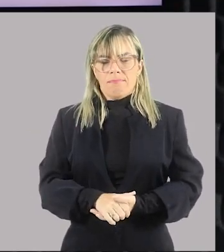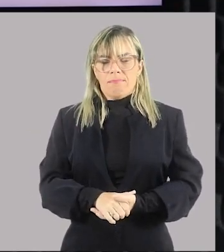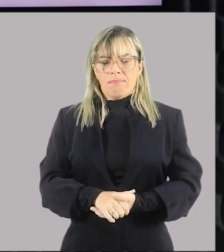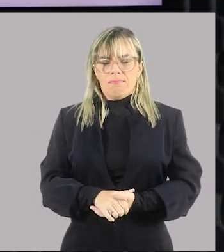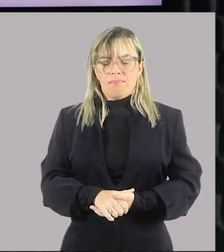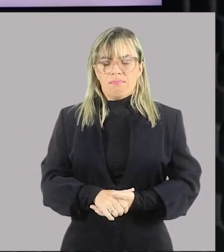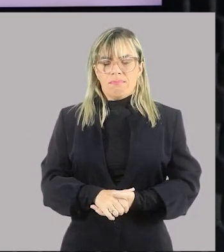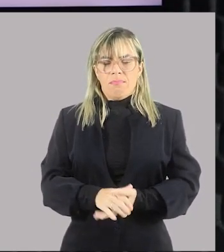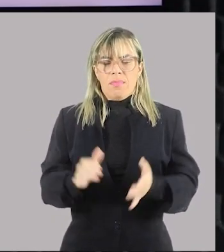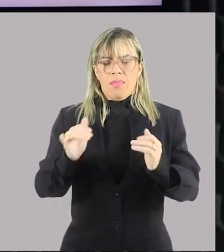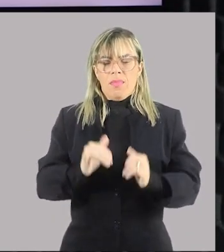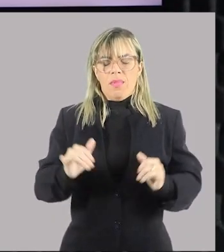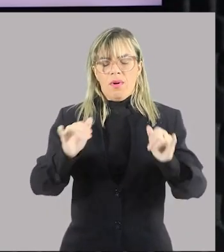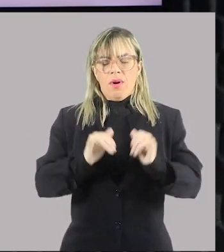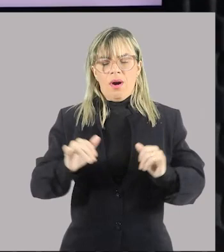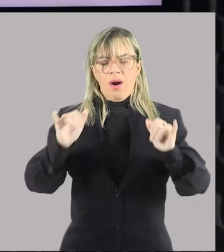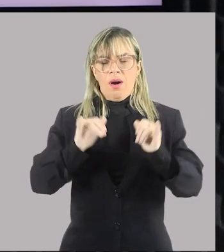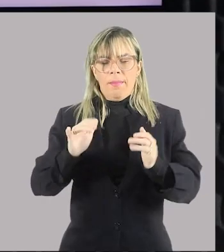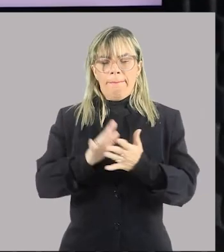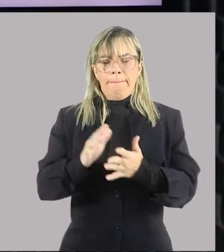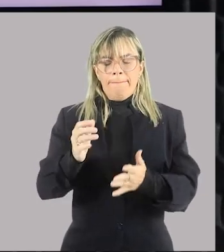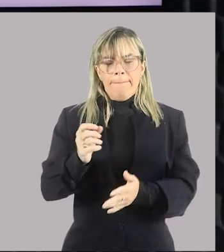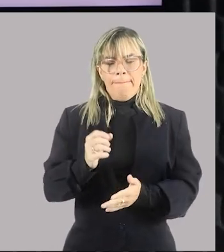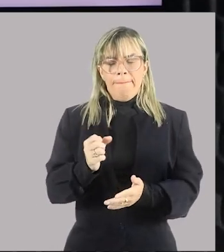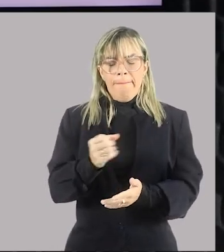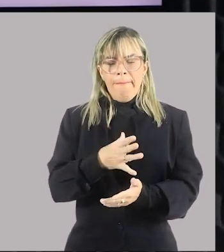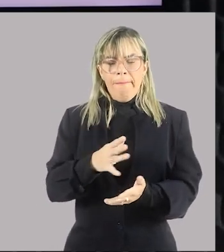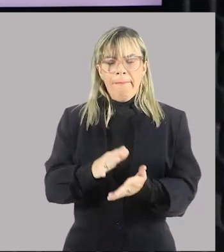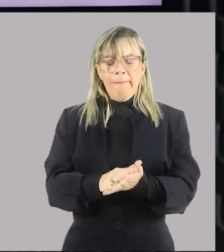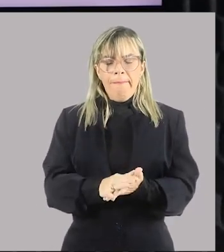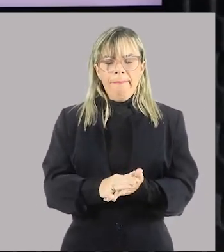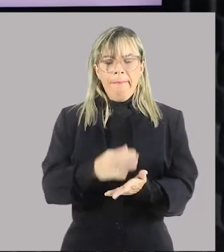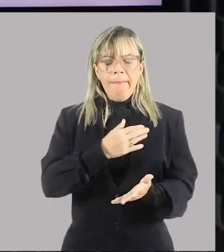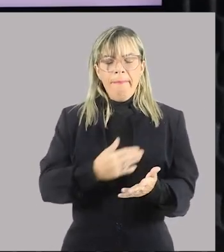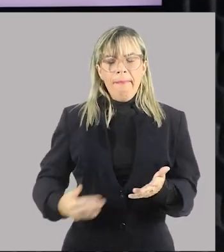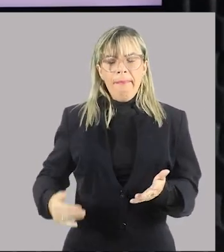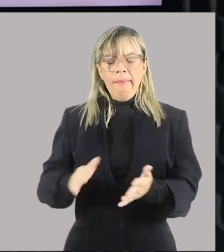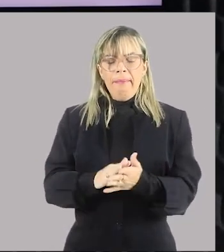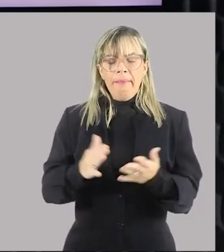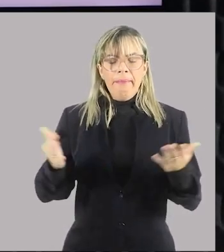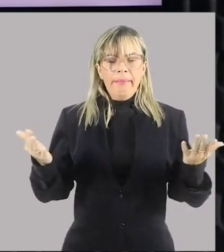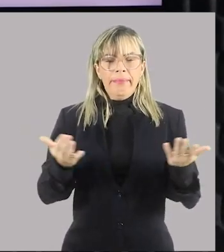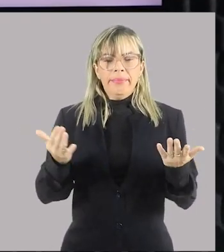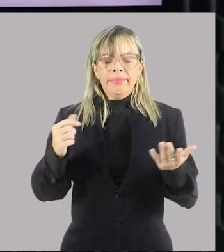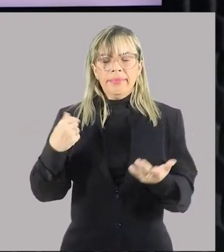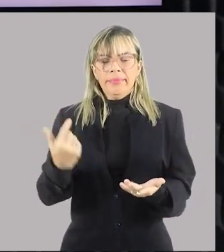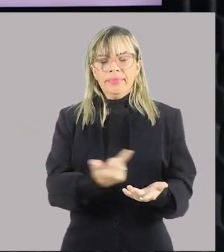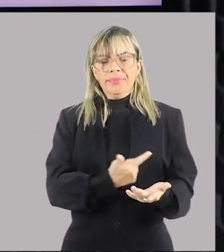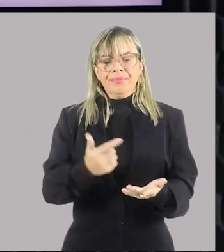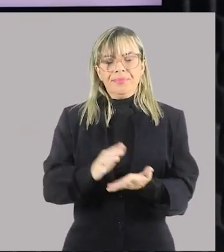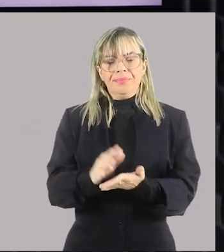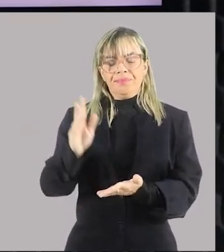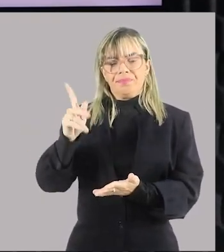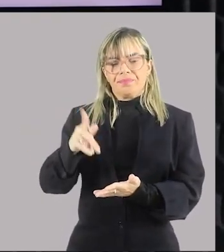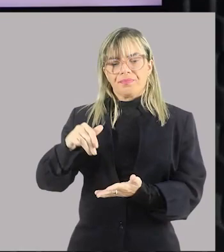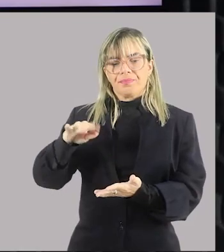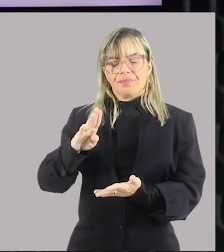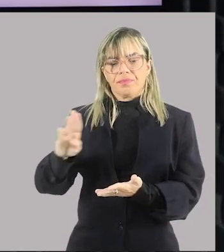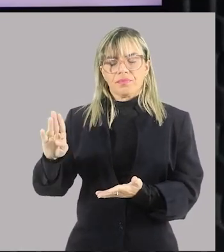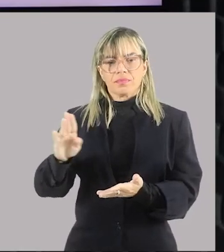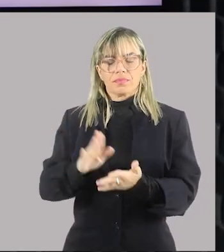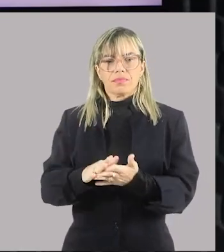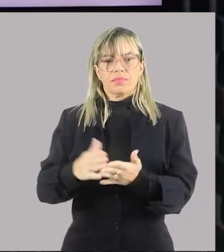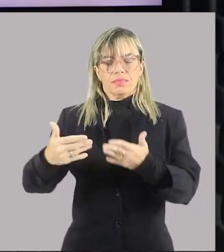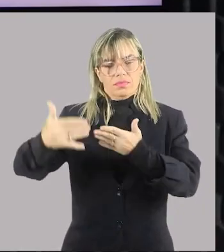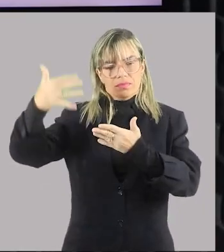é uma informação recente, né, do governo atual, ok? Do nosso PIB que aconteceu no